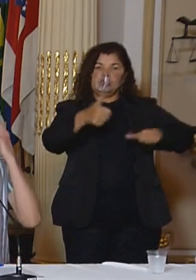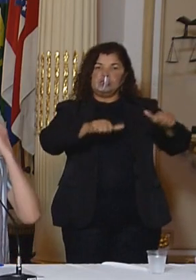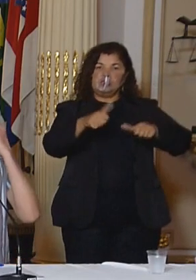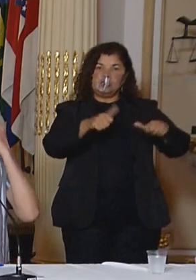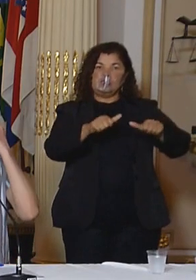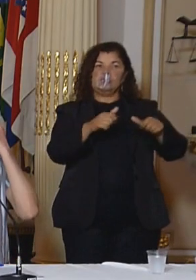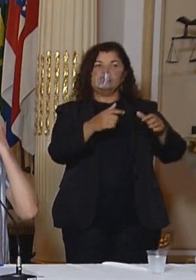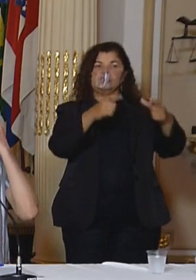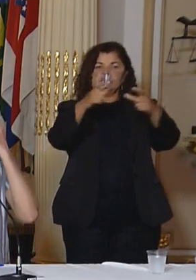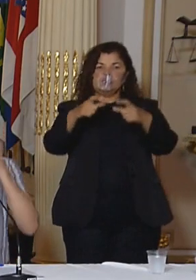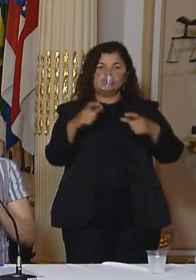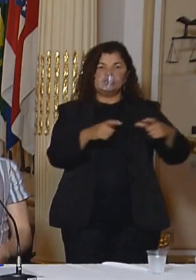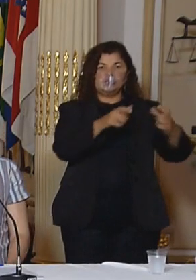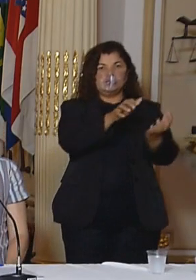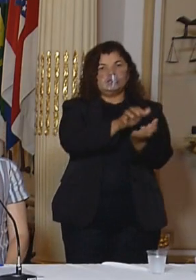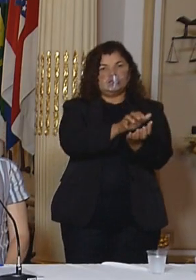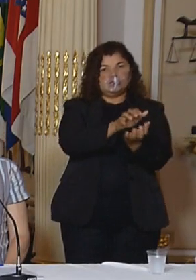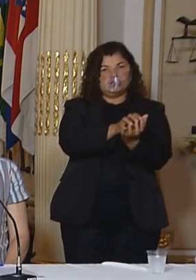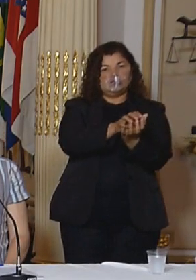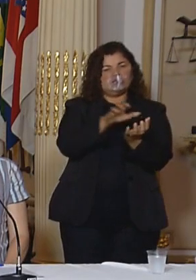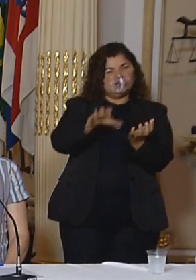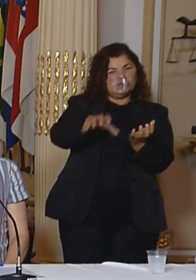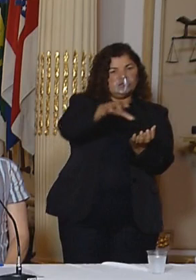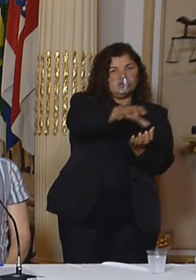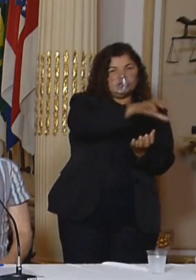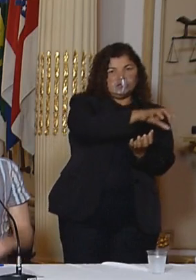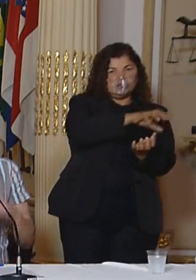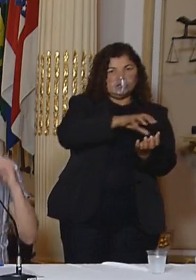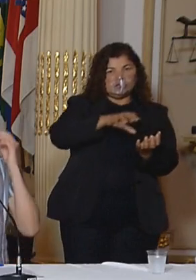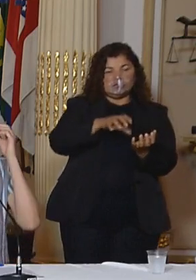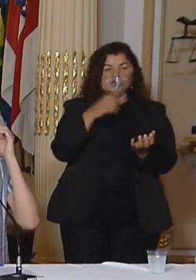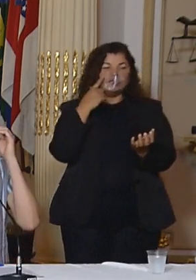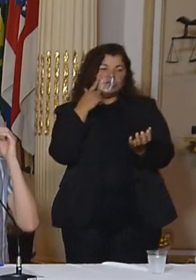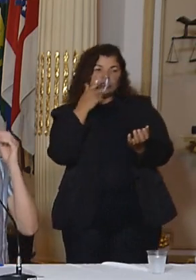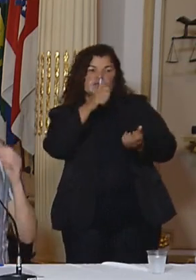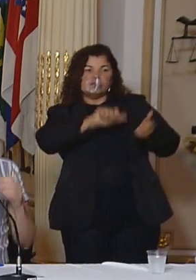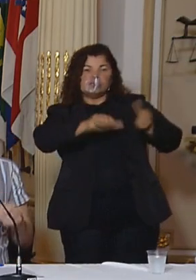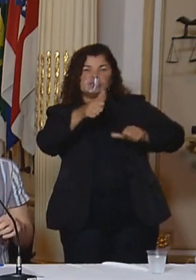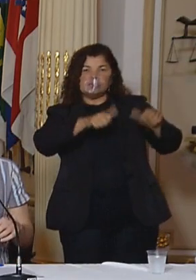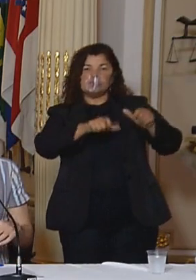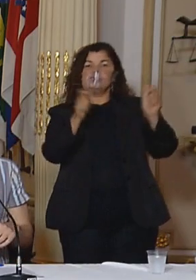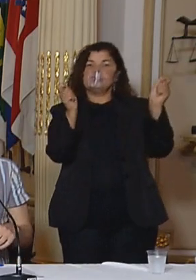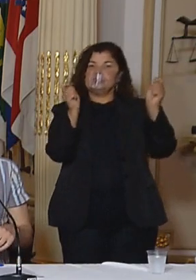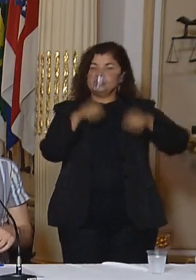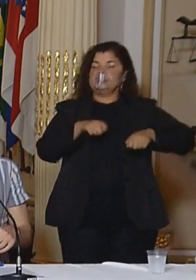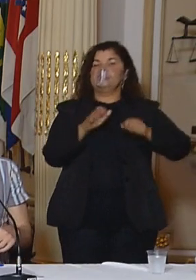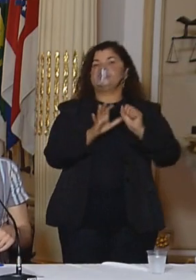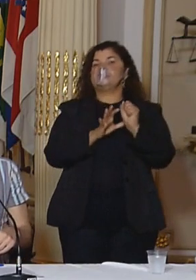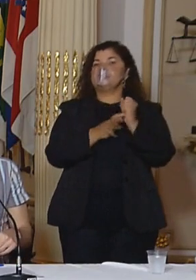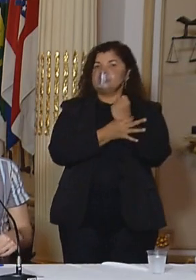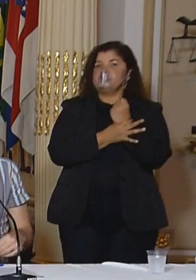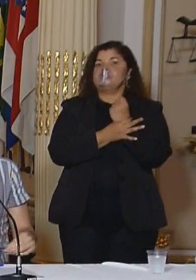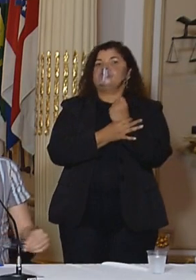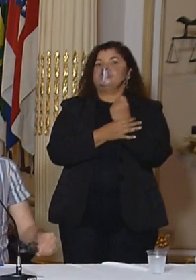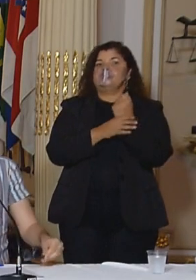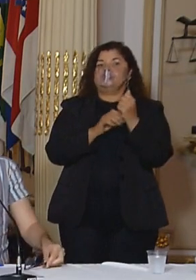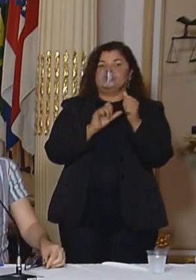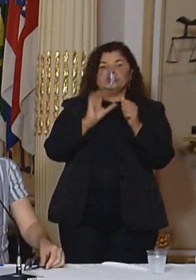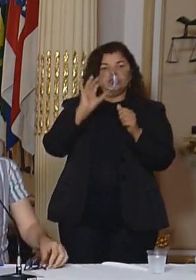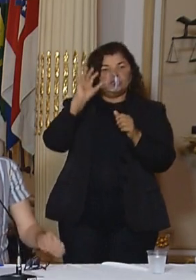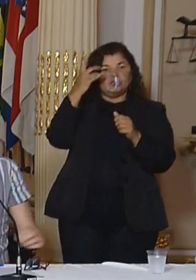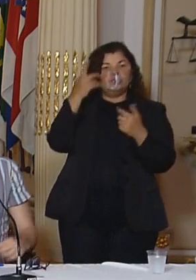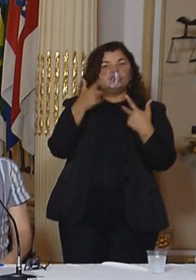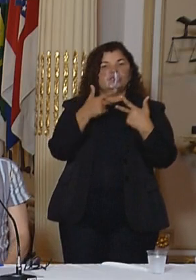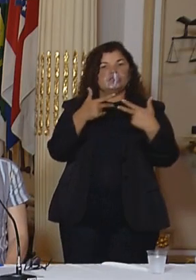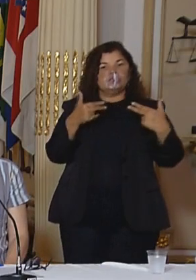cenários regionais e macro-regionais para que a gente possa ter segurança na tomada de